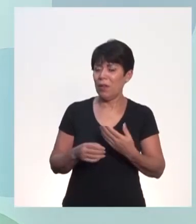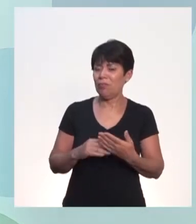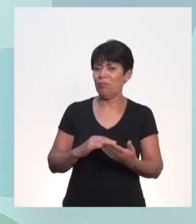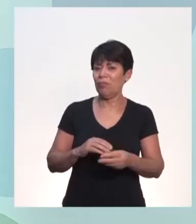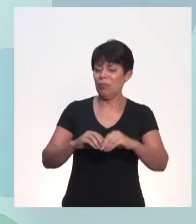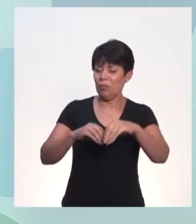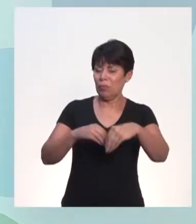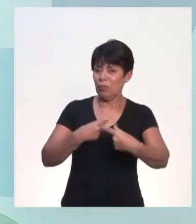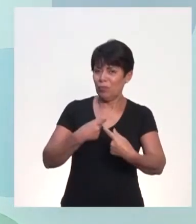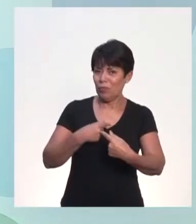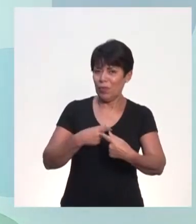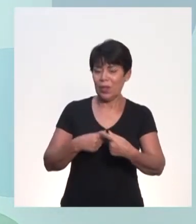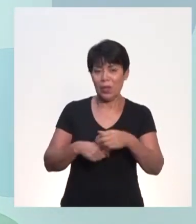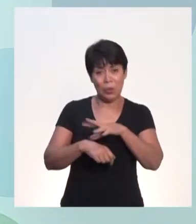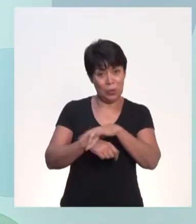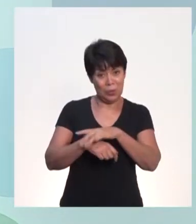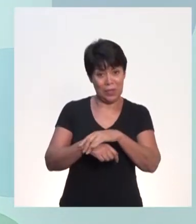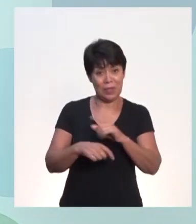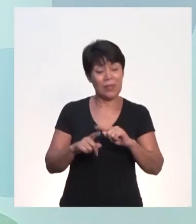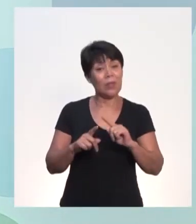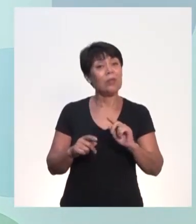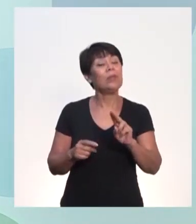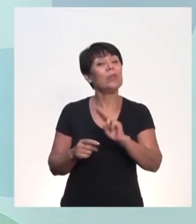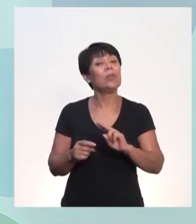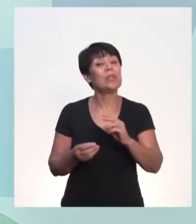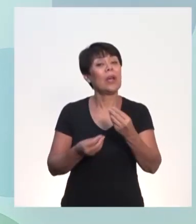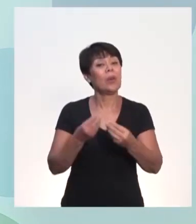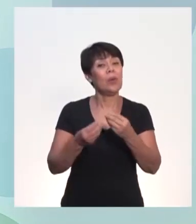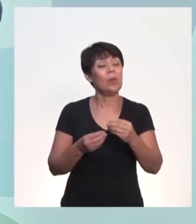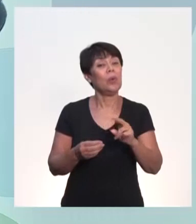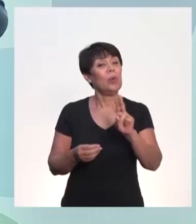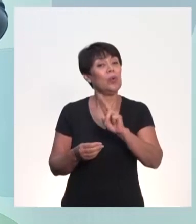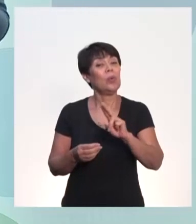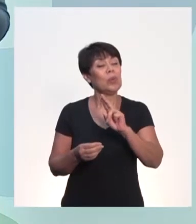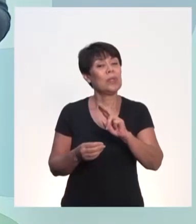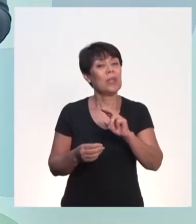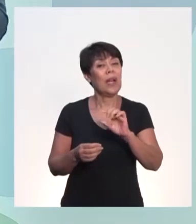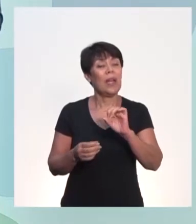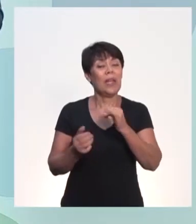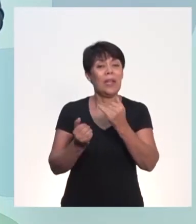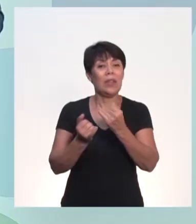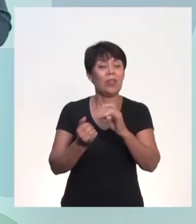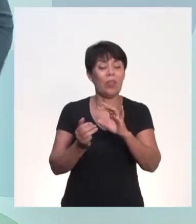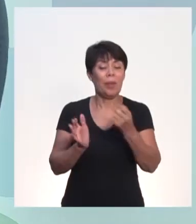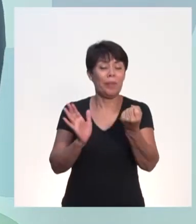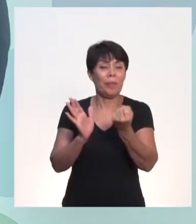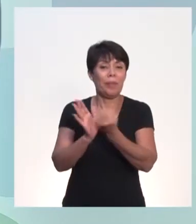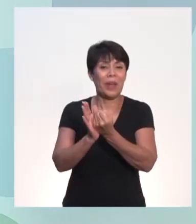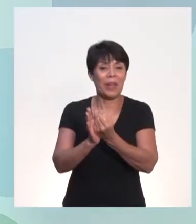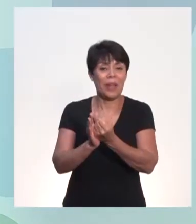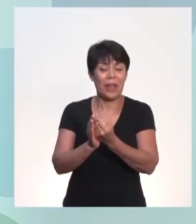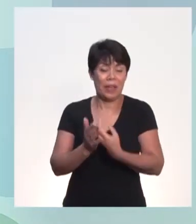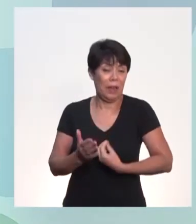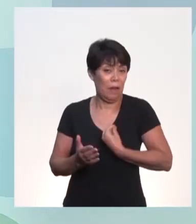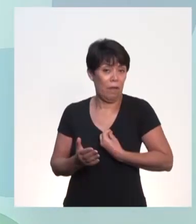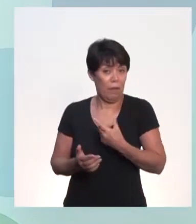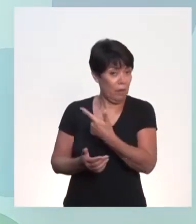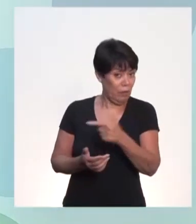o que a gente precisa fazer? Utilizar ele morto ou atenuado. Ele não vai estar bem, tudo